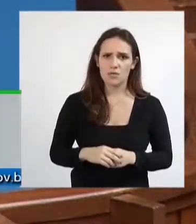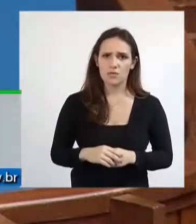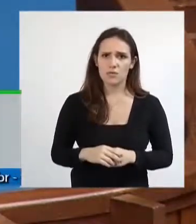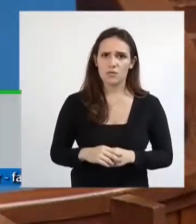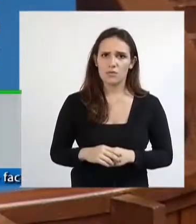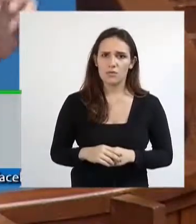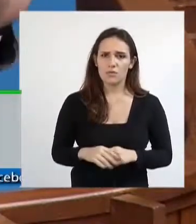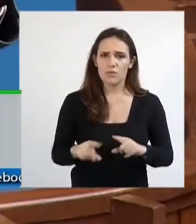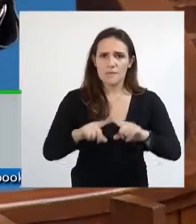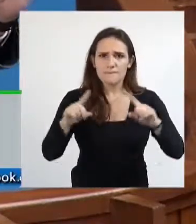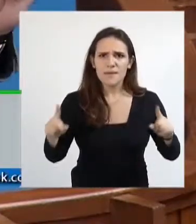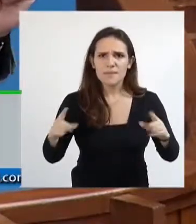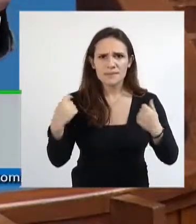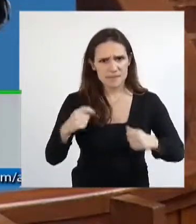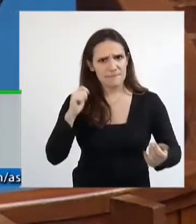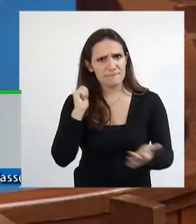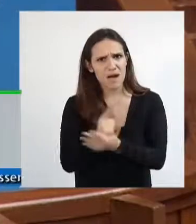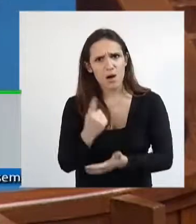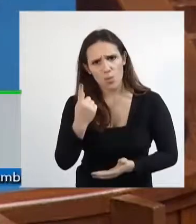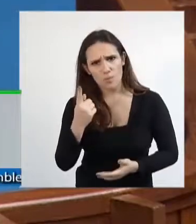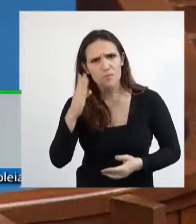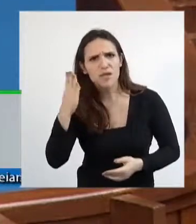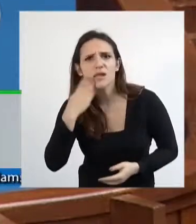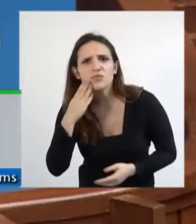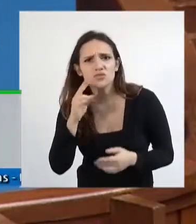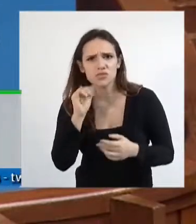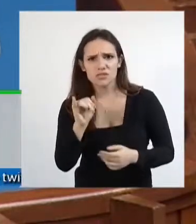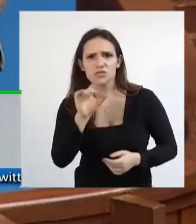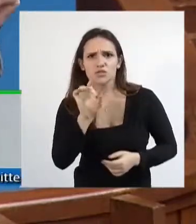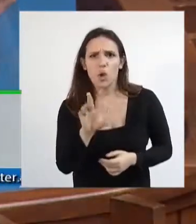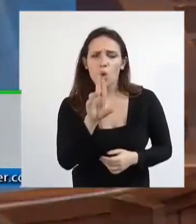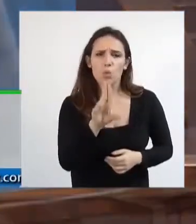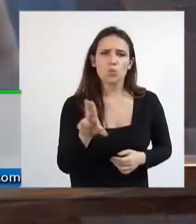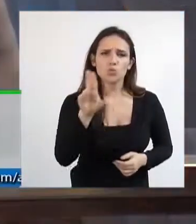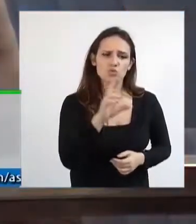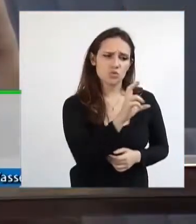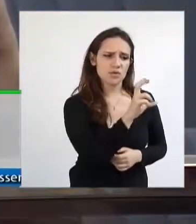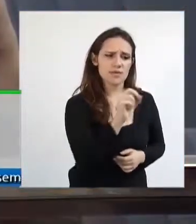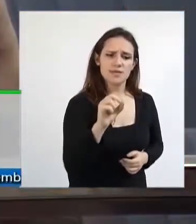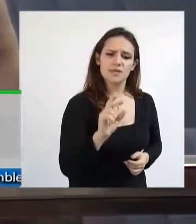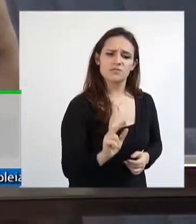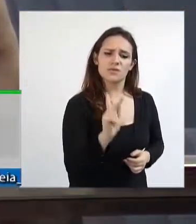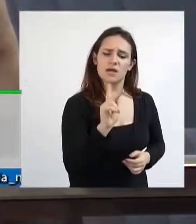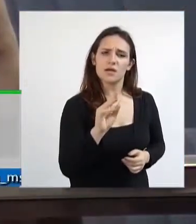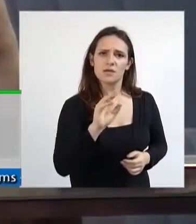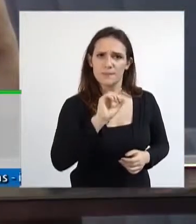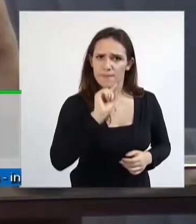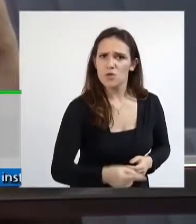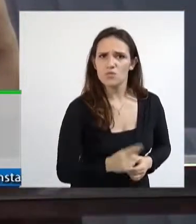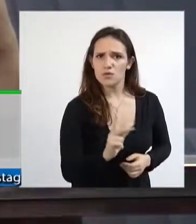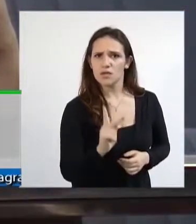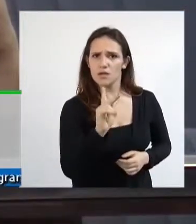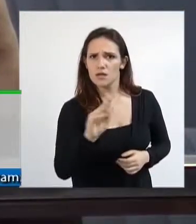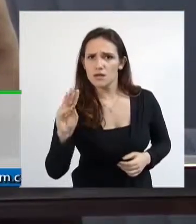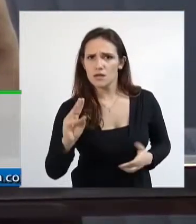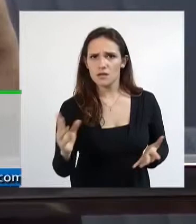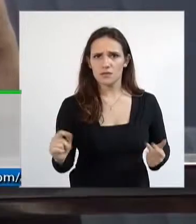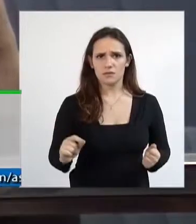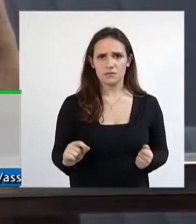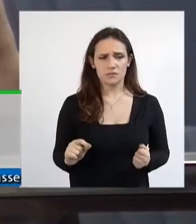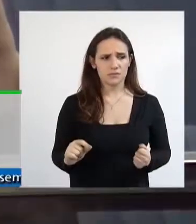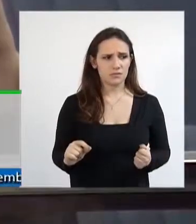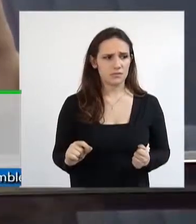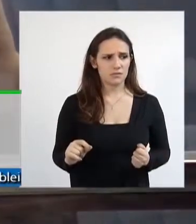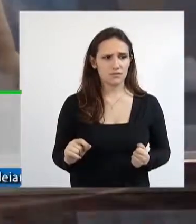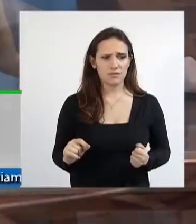ANEEL faz, ela considera a capacidade geradora de energia construída há 30 anos a mesma